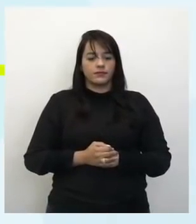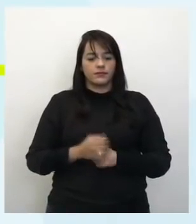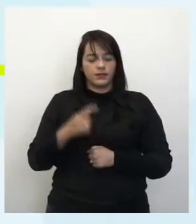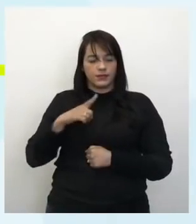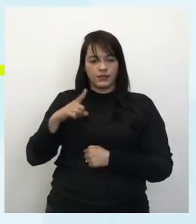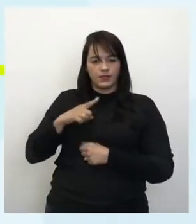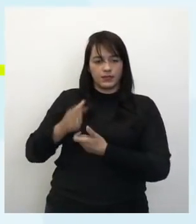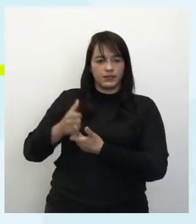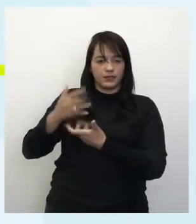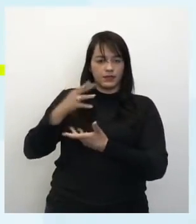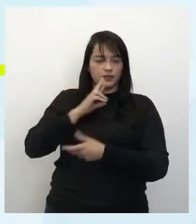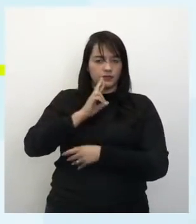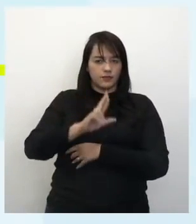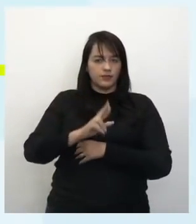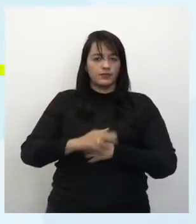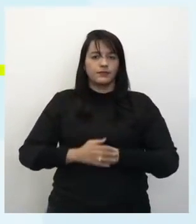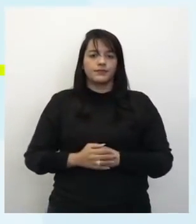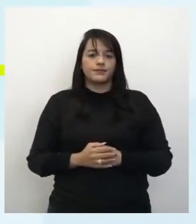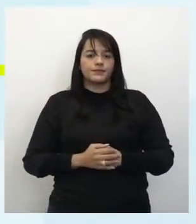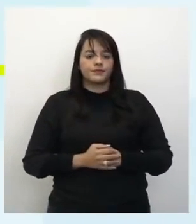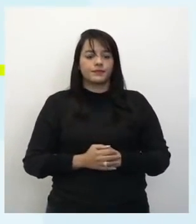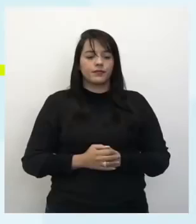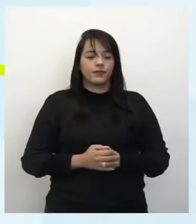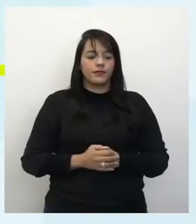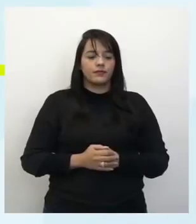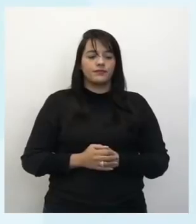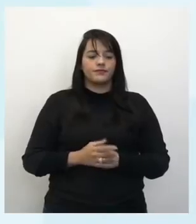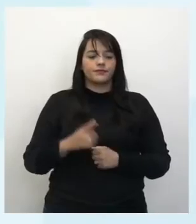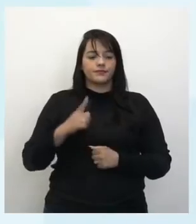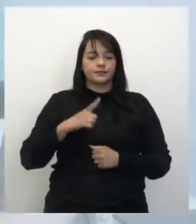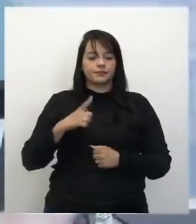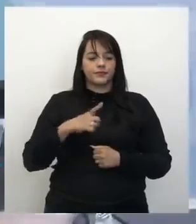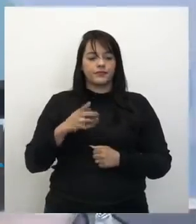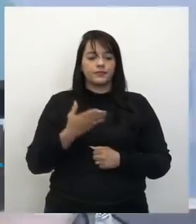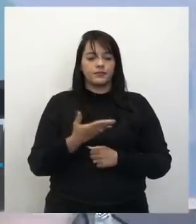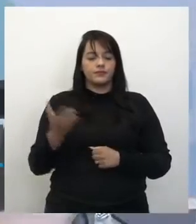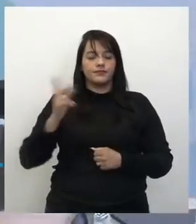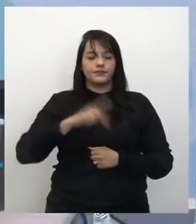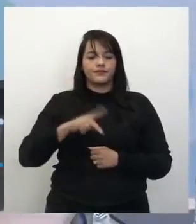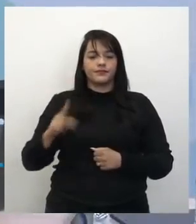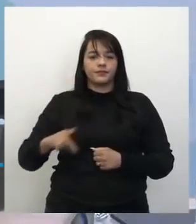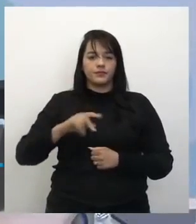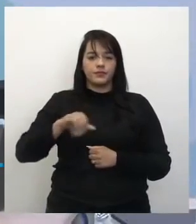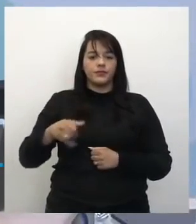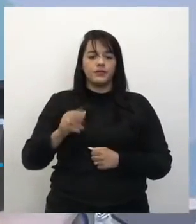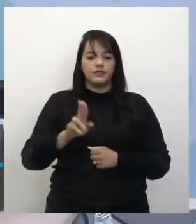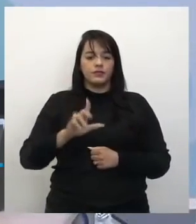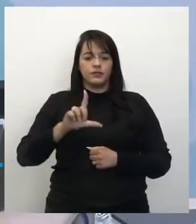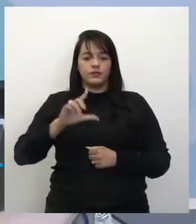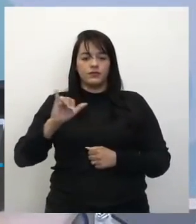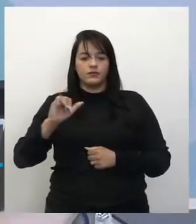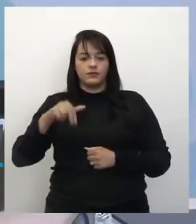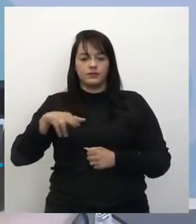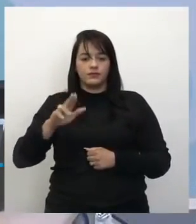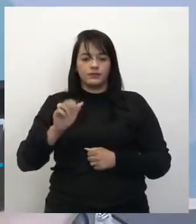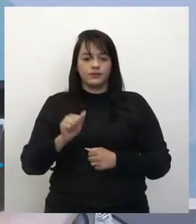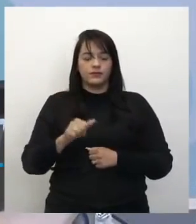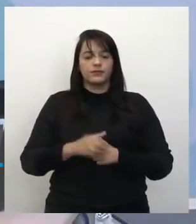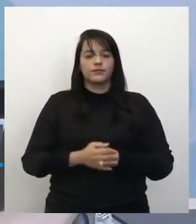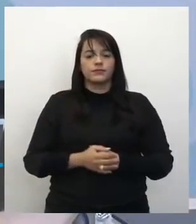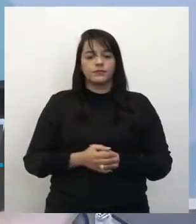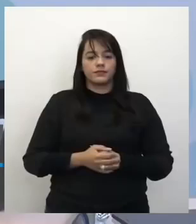no chat ou não? Temos aqui a contribuição da Projuliana, que mandou para a gente